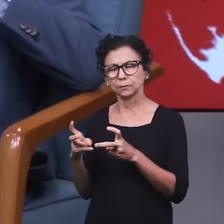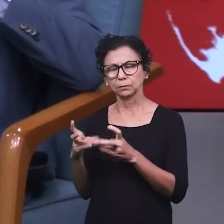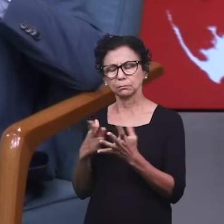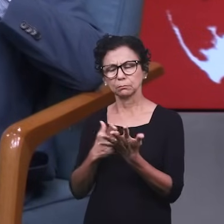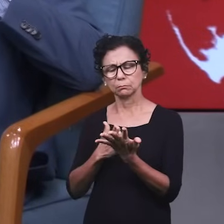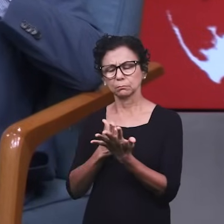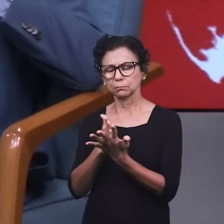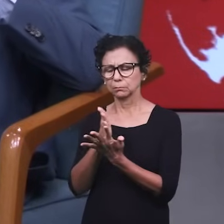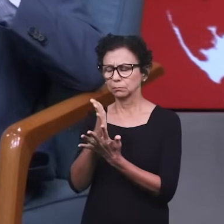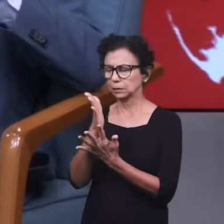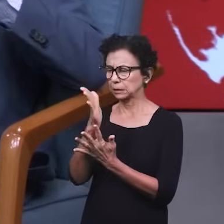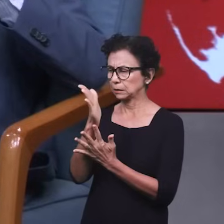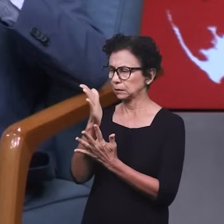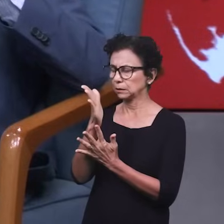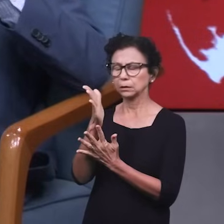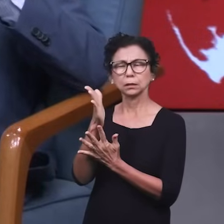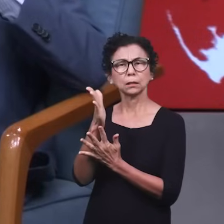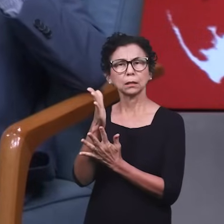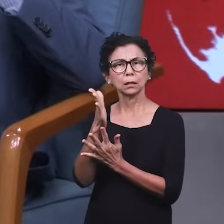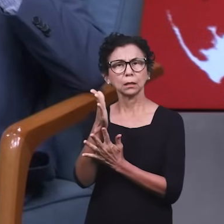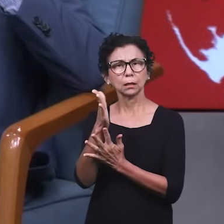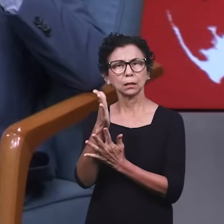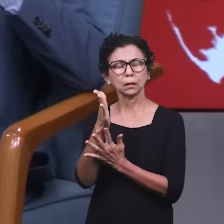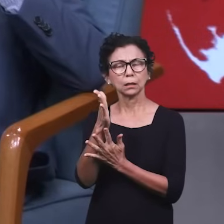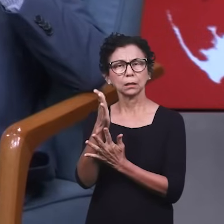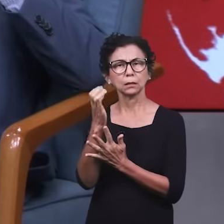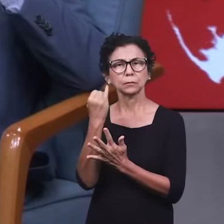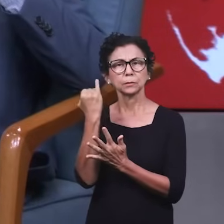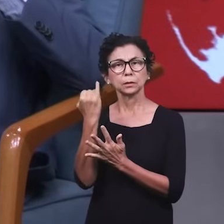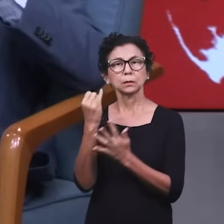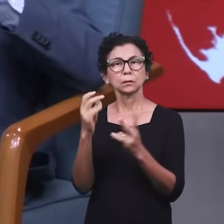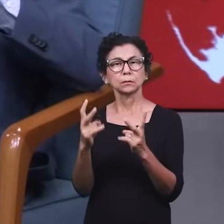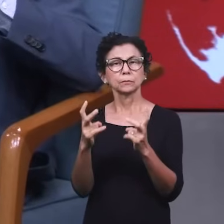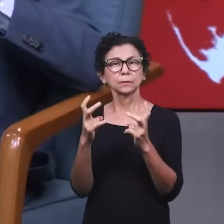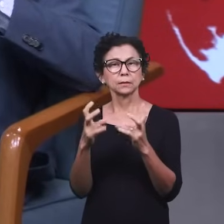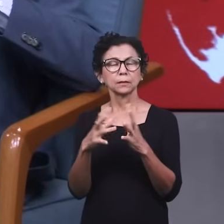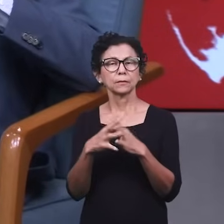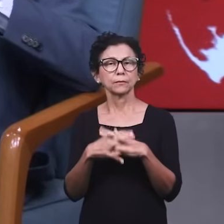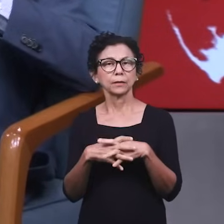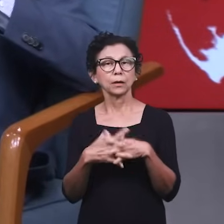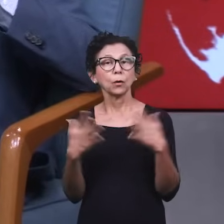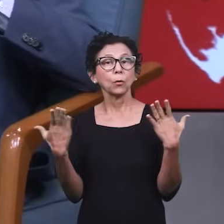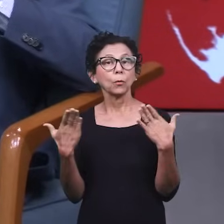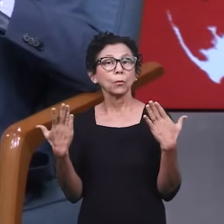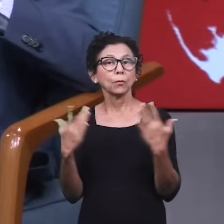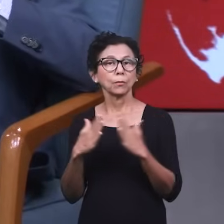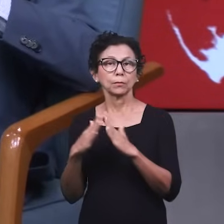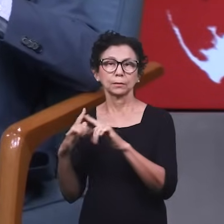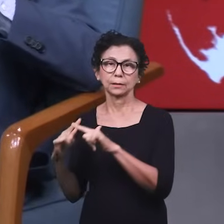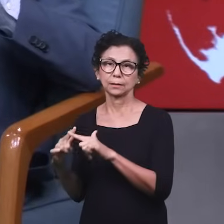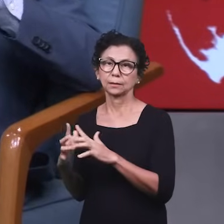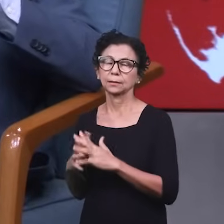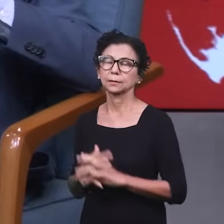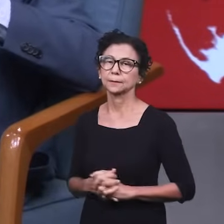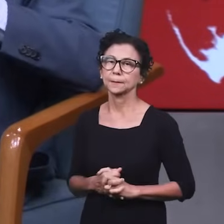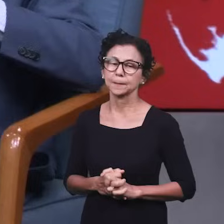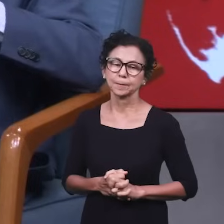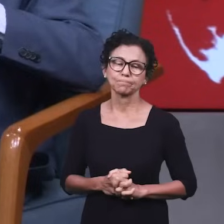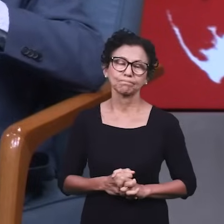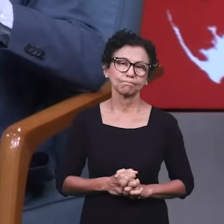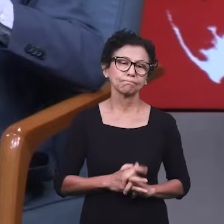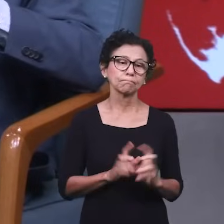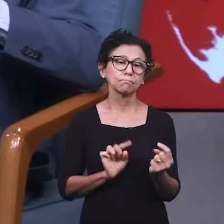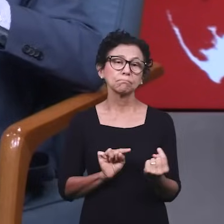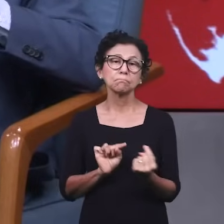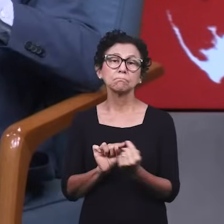igreja, nós observamos que há uma linha. E é isso que é importante nós observarmos na igreja